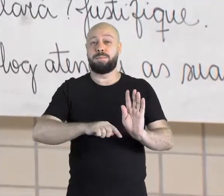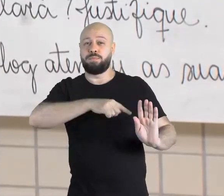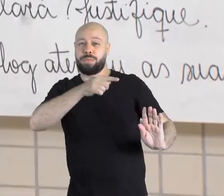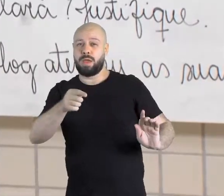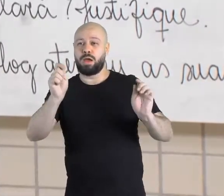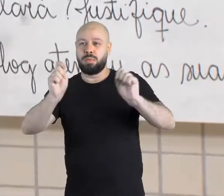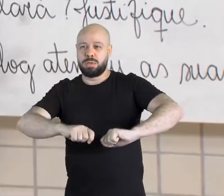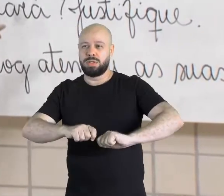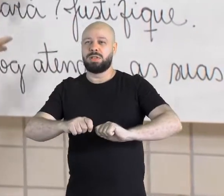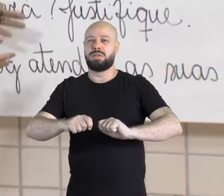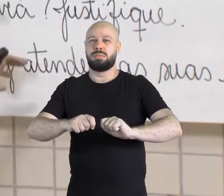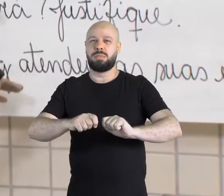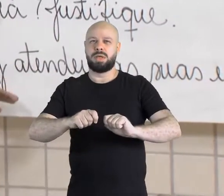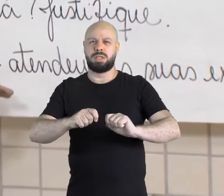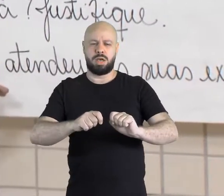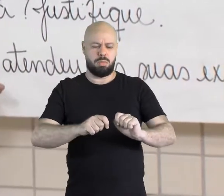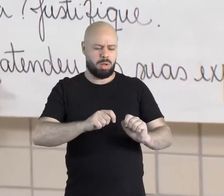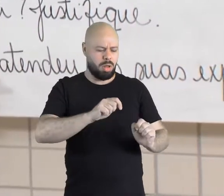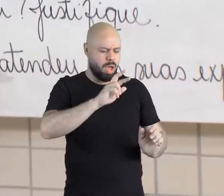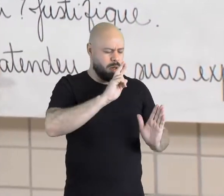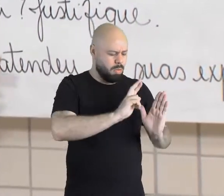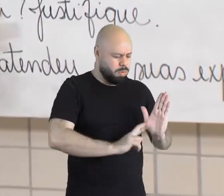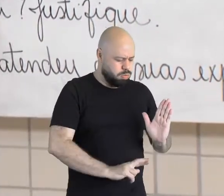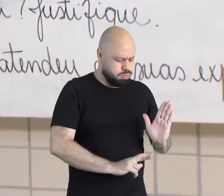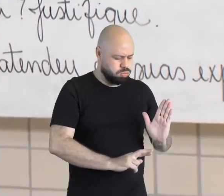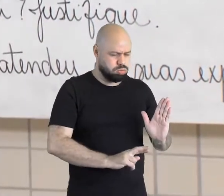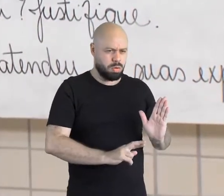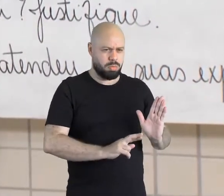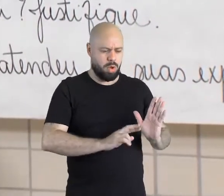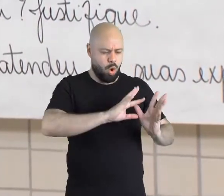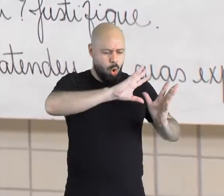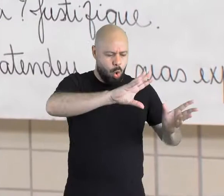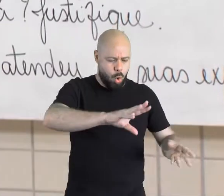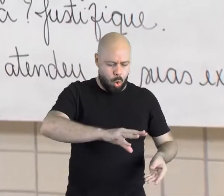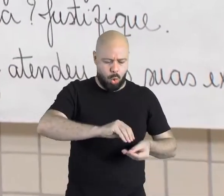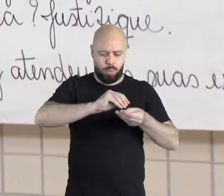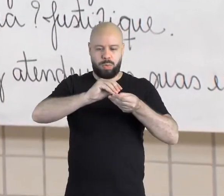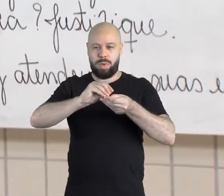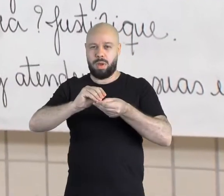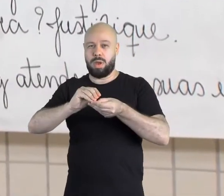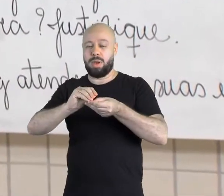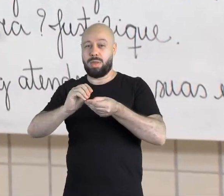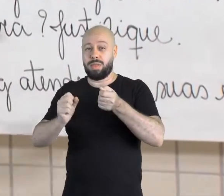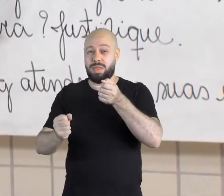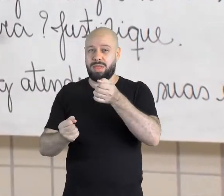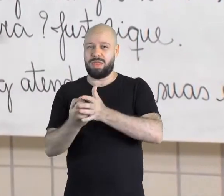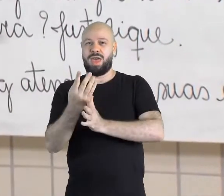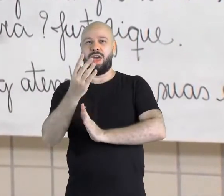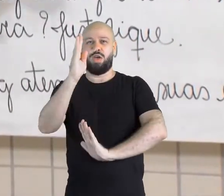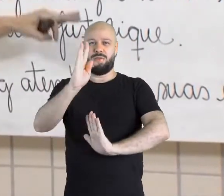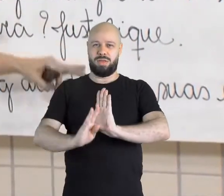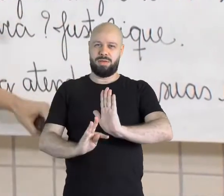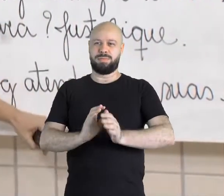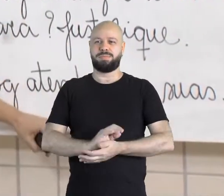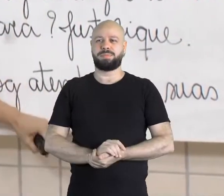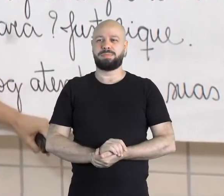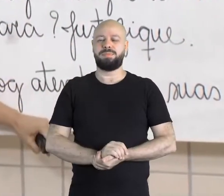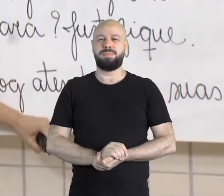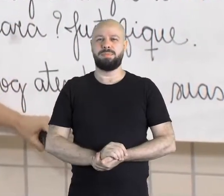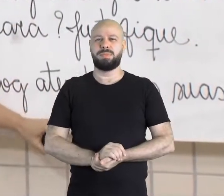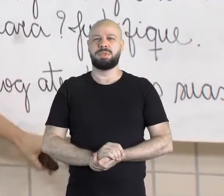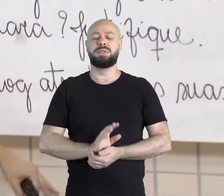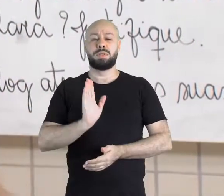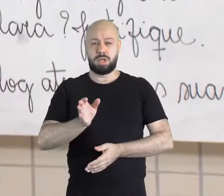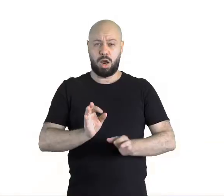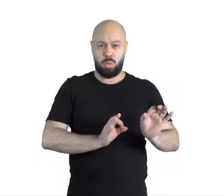observar que a gente vai organizar essas respostas para fazer o texto. Depois que você fizer o